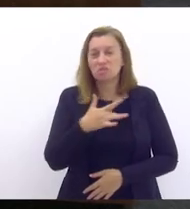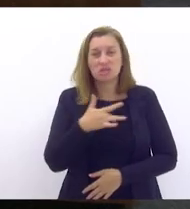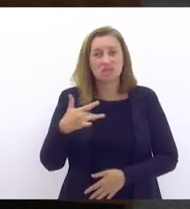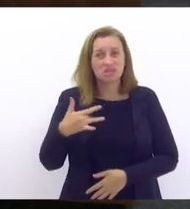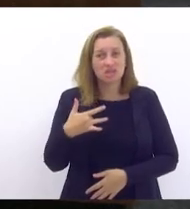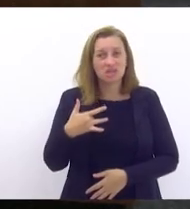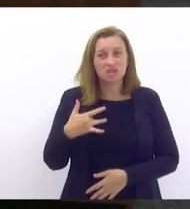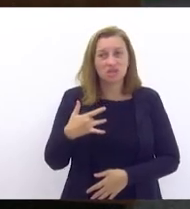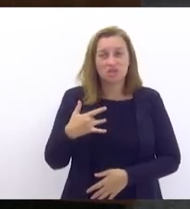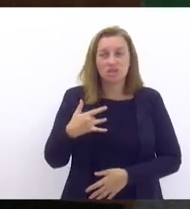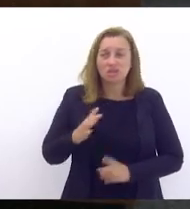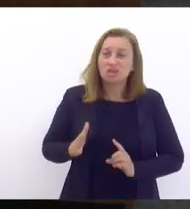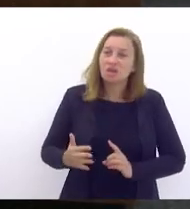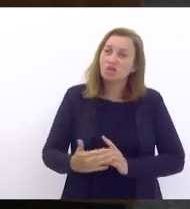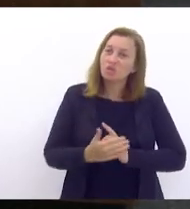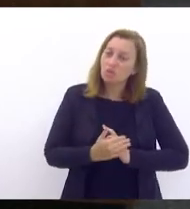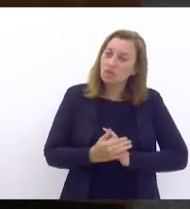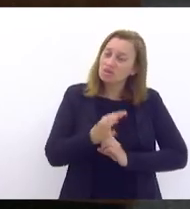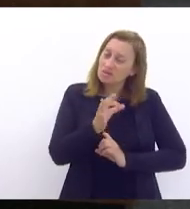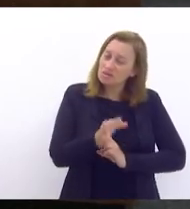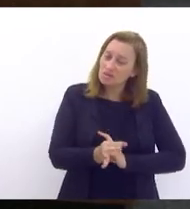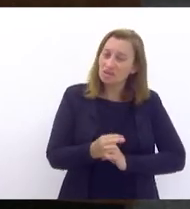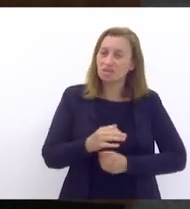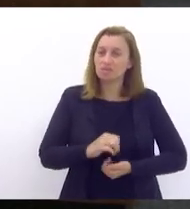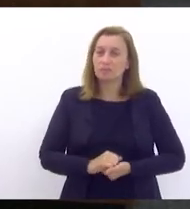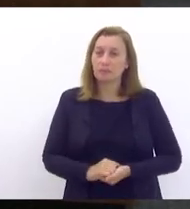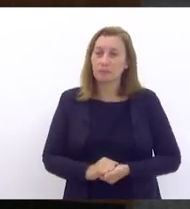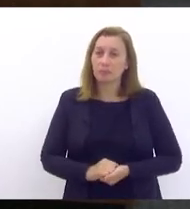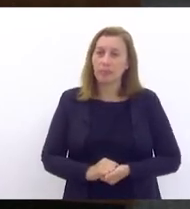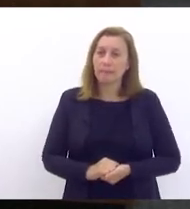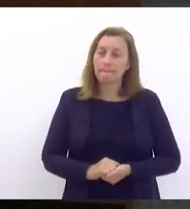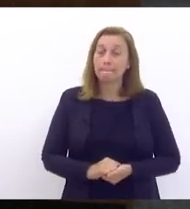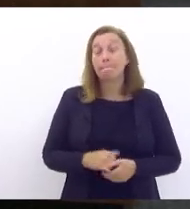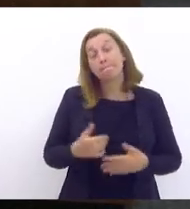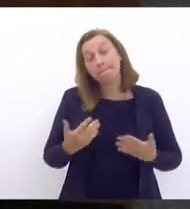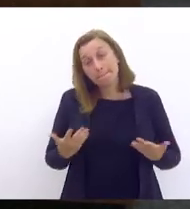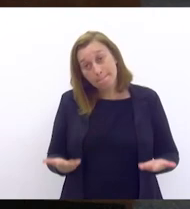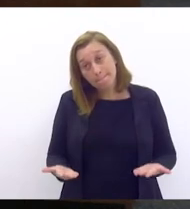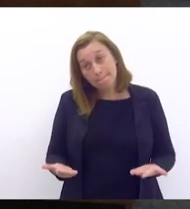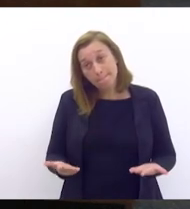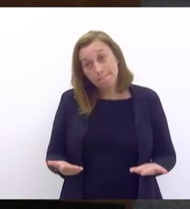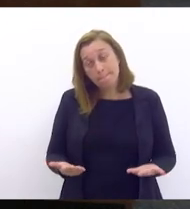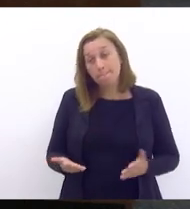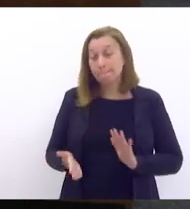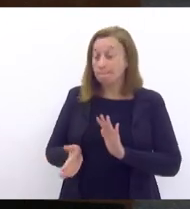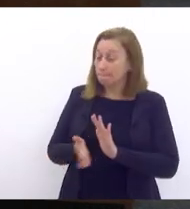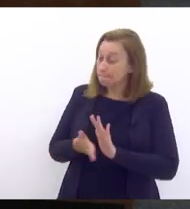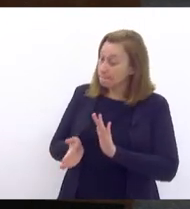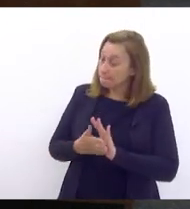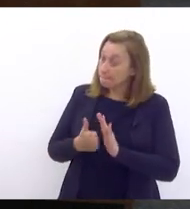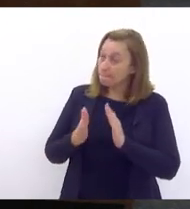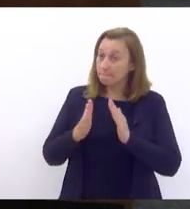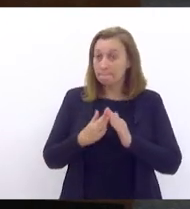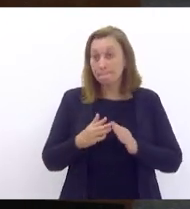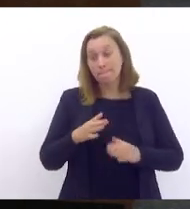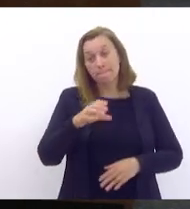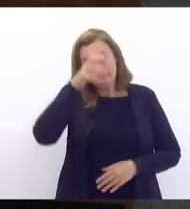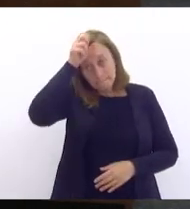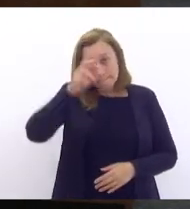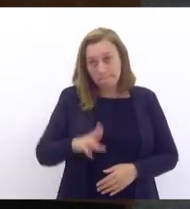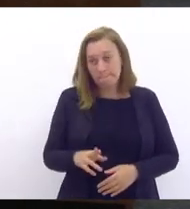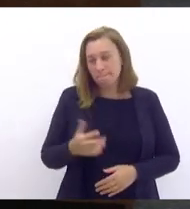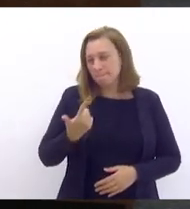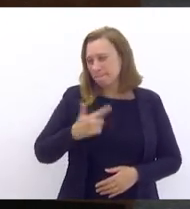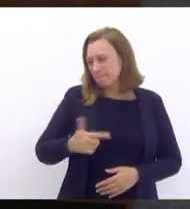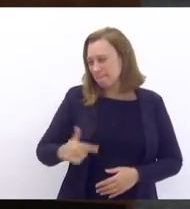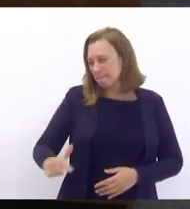os acolha de forma digna. Então, o que eu proponho aqui nessa casa, tia Ju, para que não se